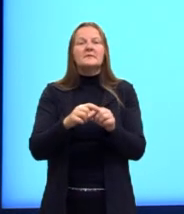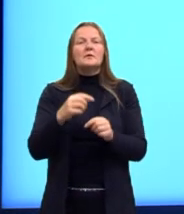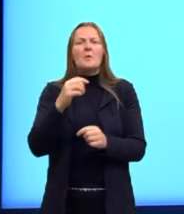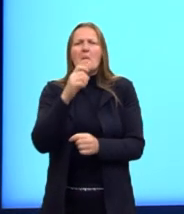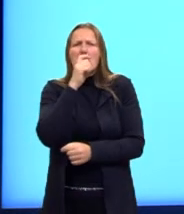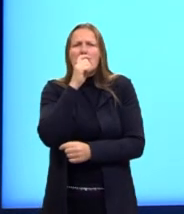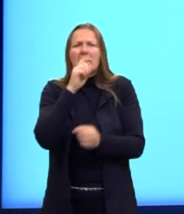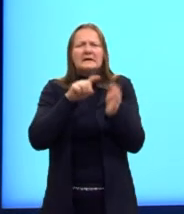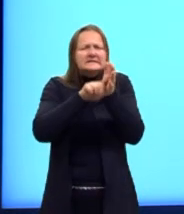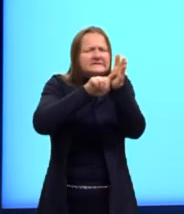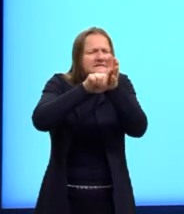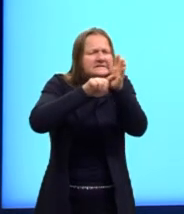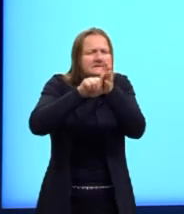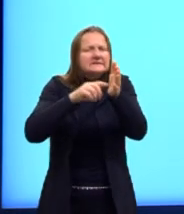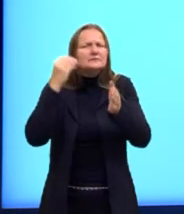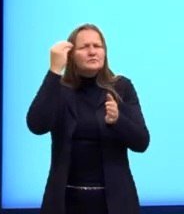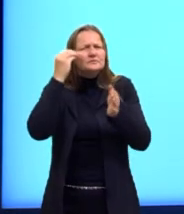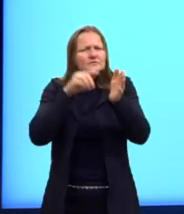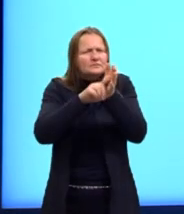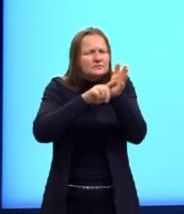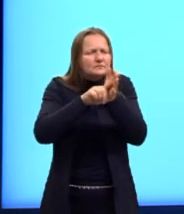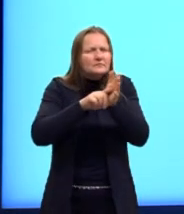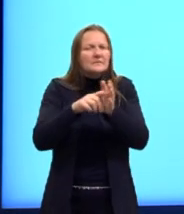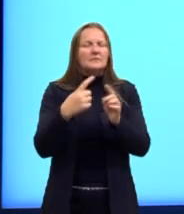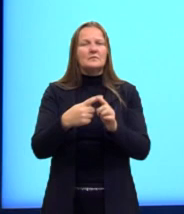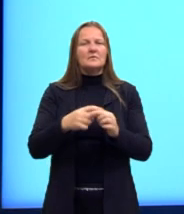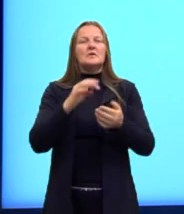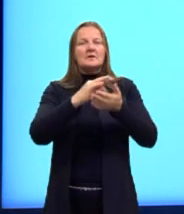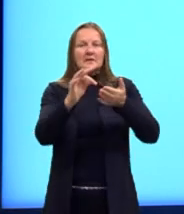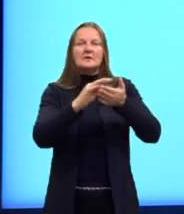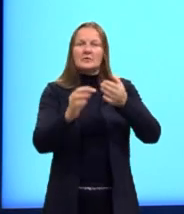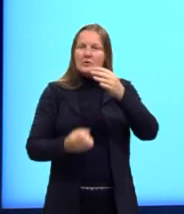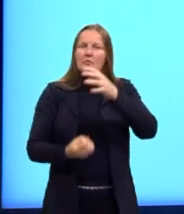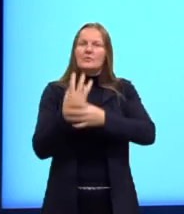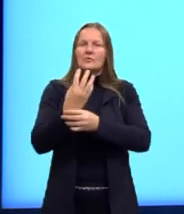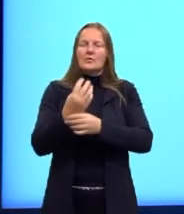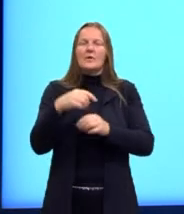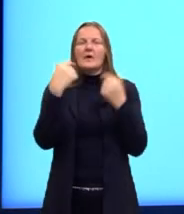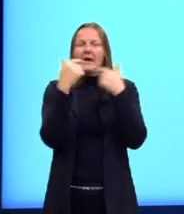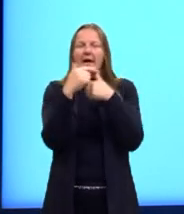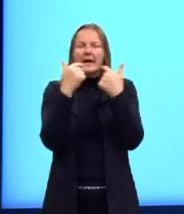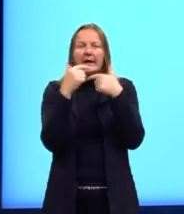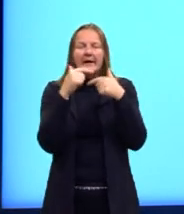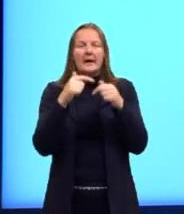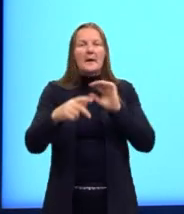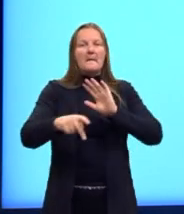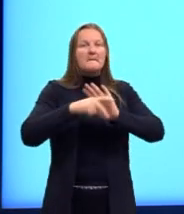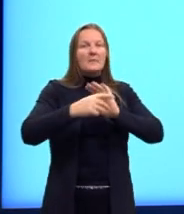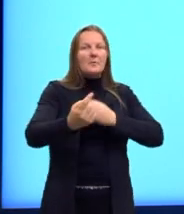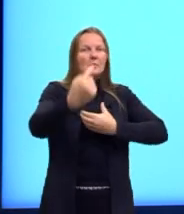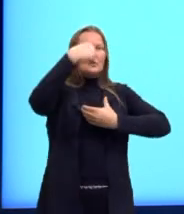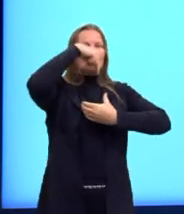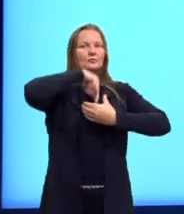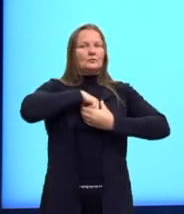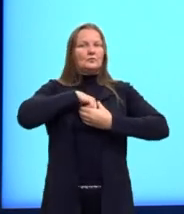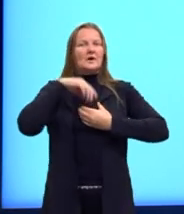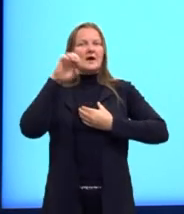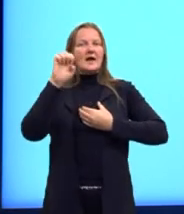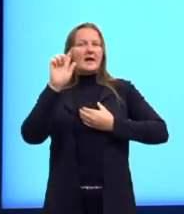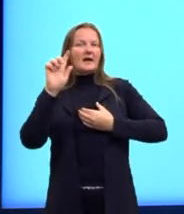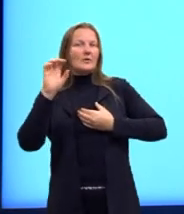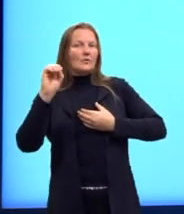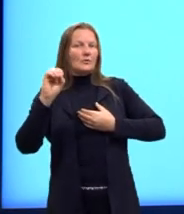desenvolveu uma teoria cerca disso afirmando que esse tipo de humor deriva do próprio ego humano